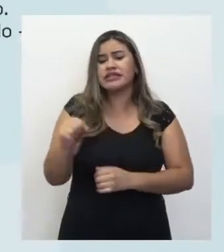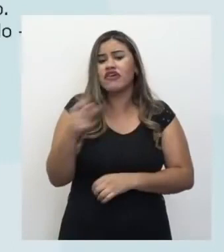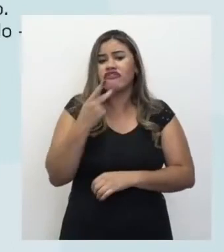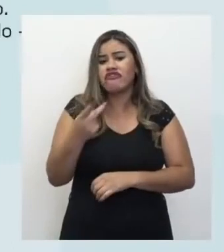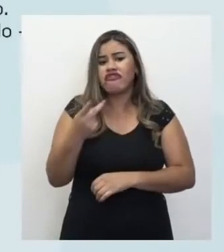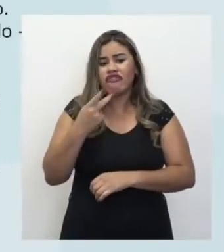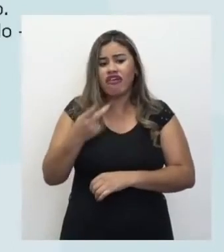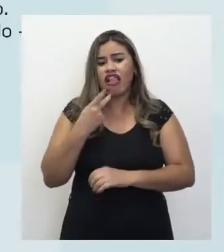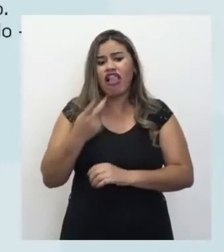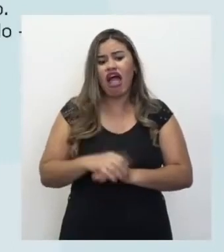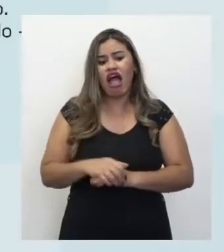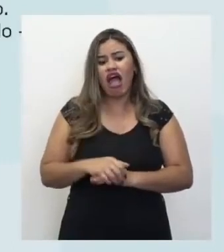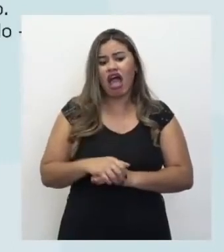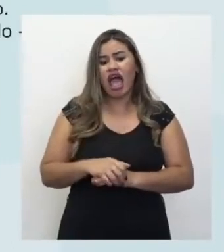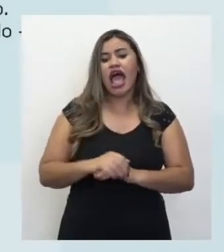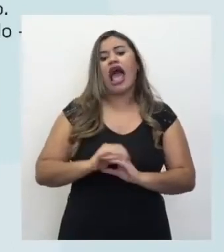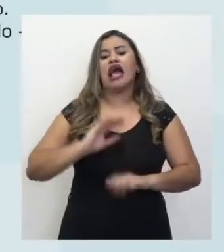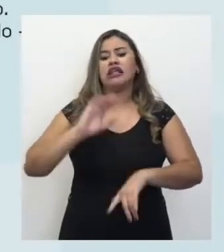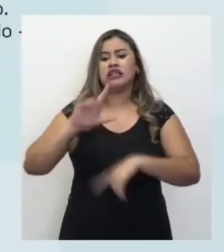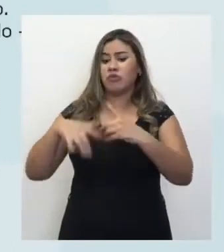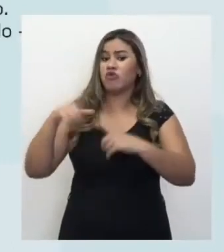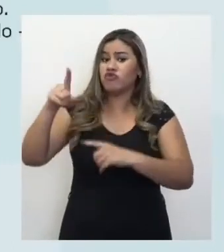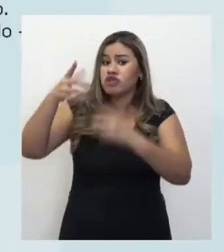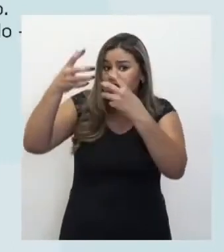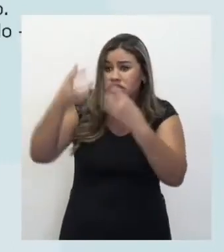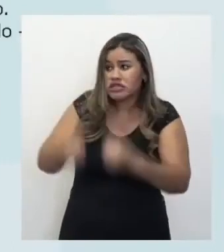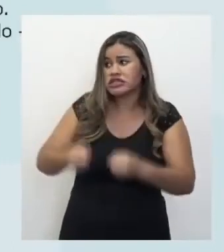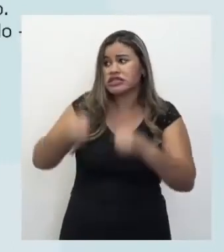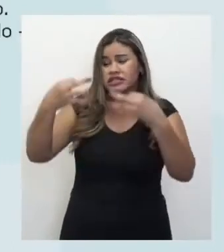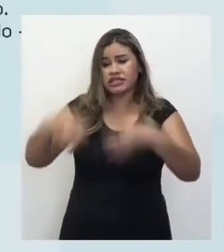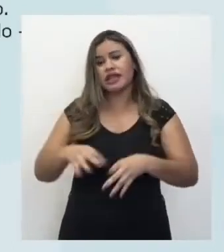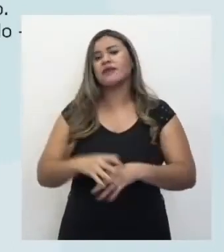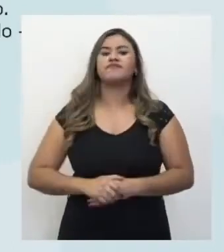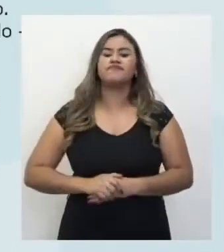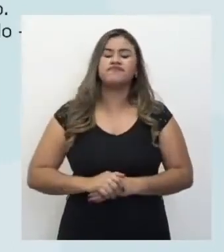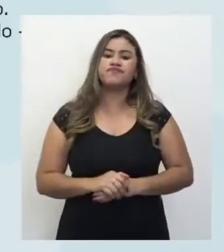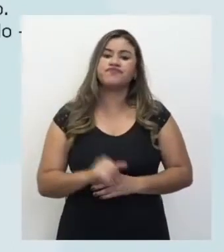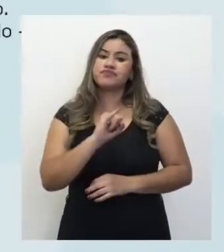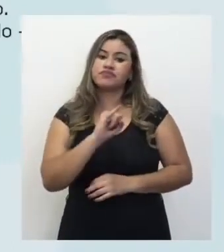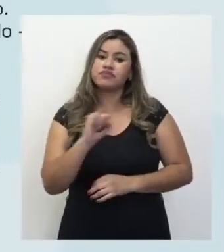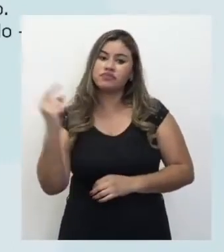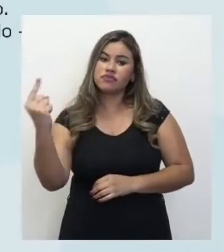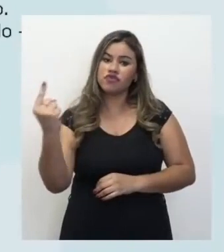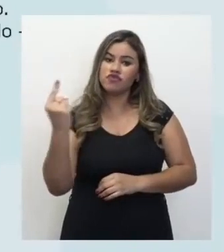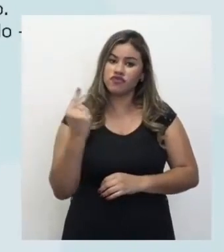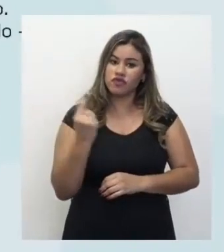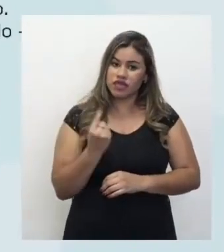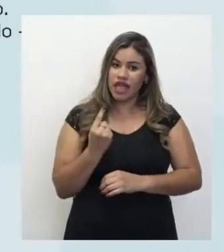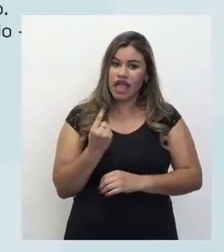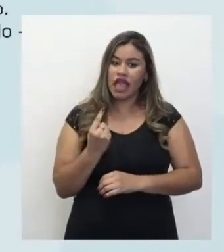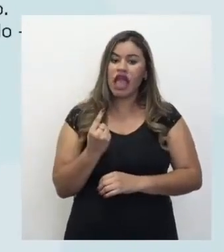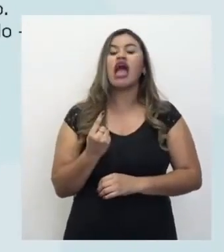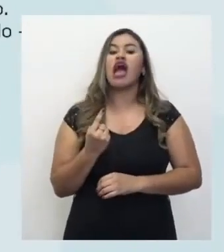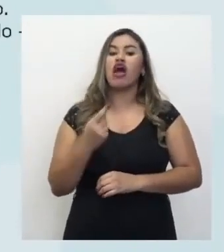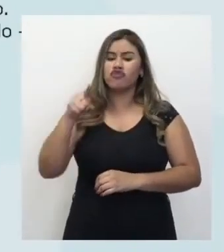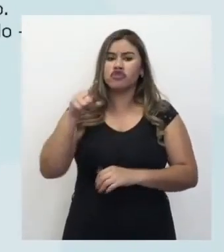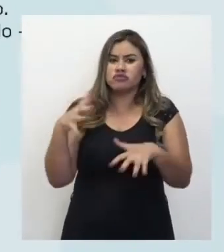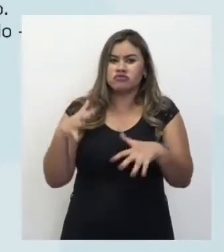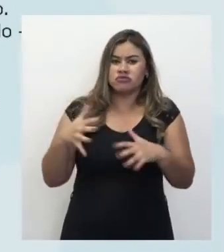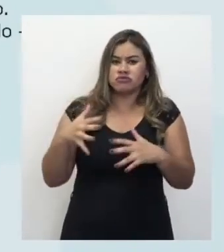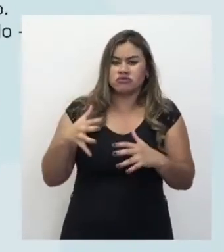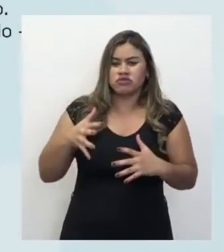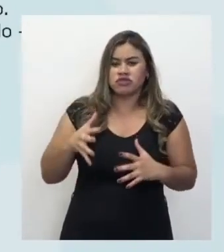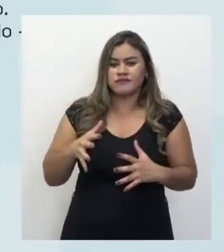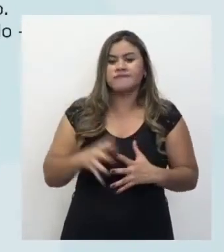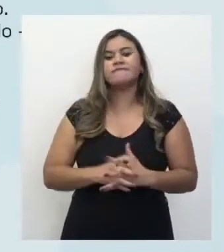novelo, havei-lo de confirmar. E mais, quando eu vier, de fora haveis de tremer.